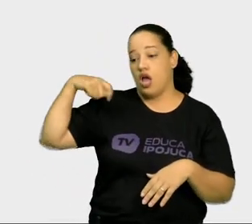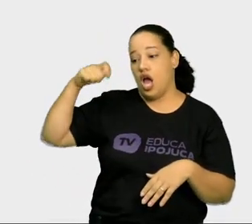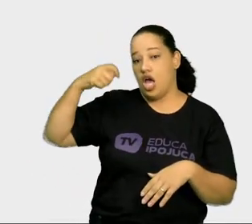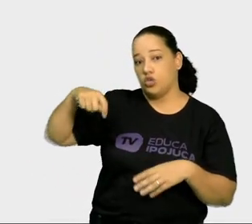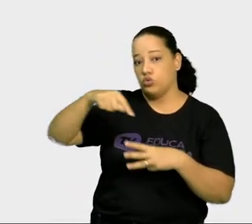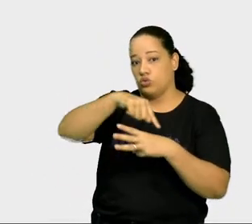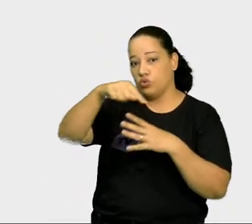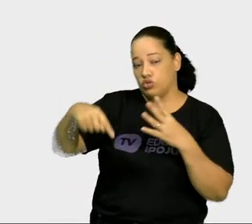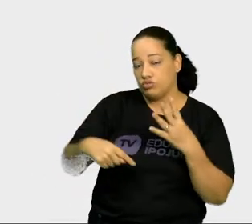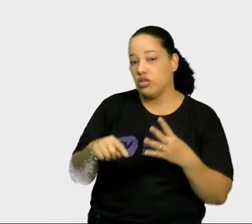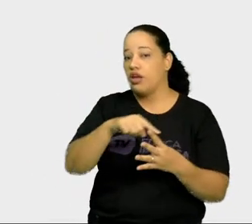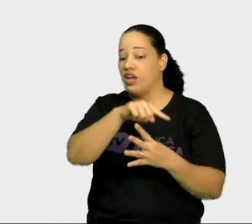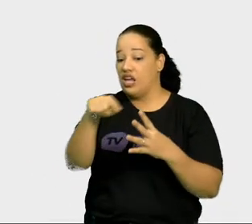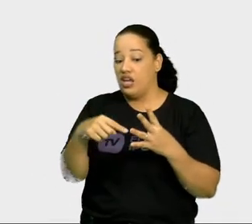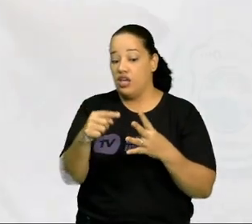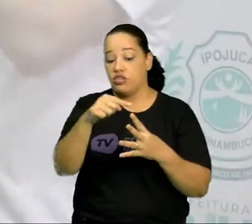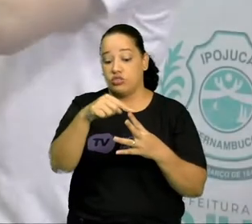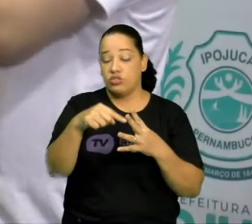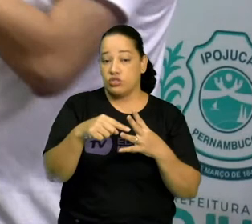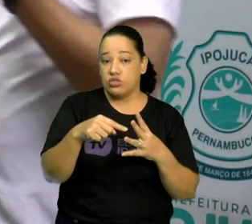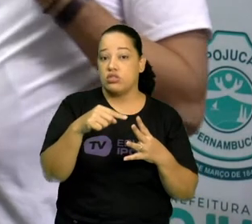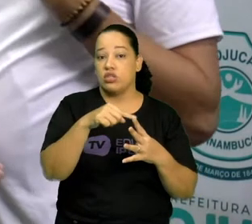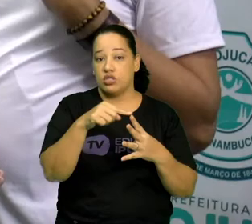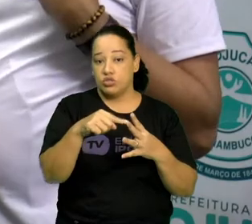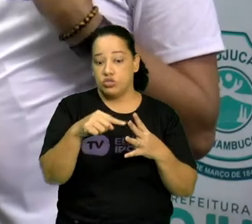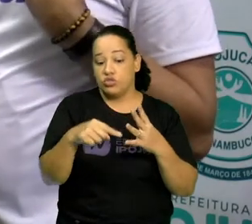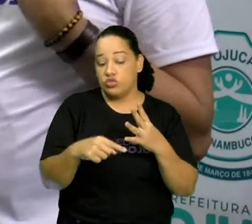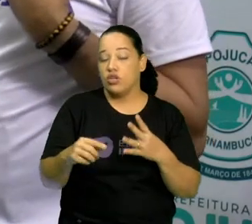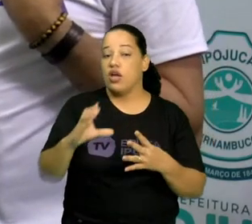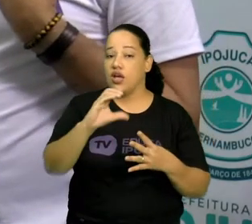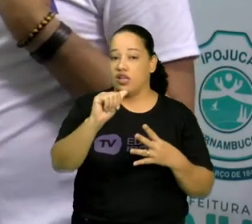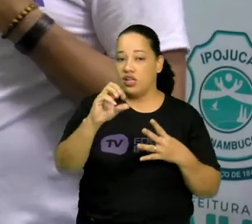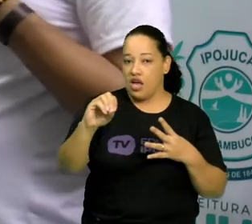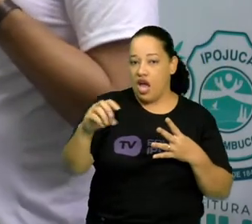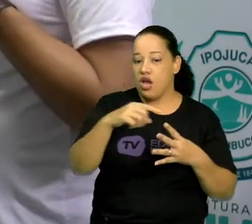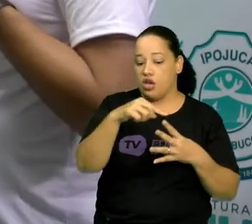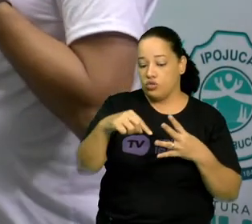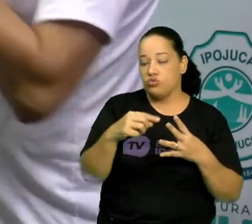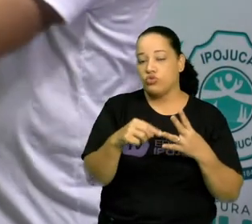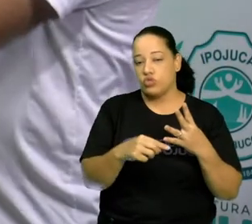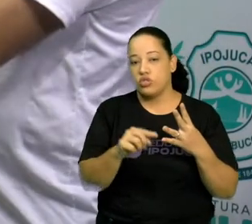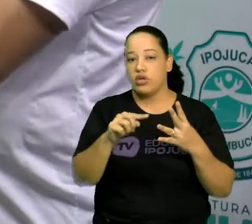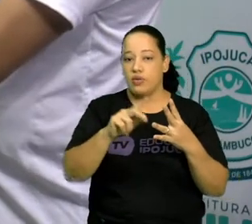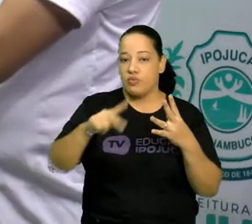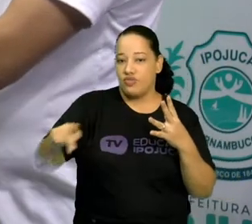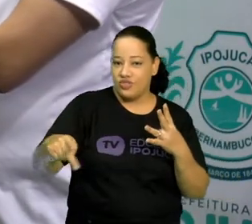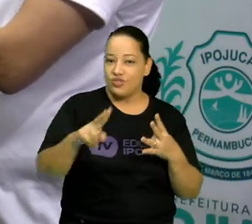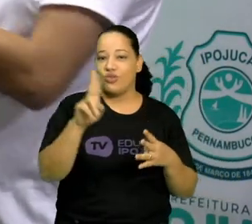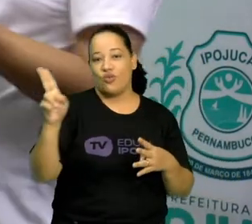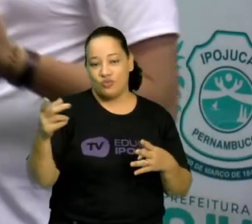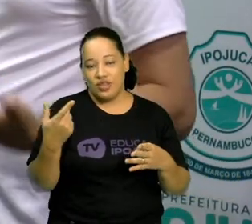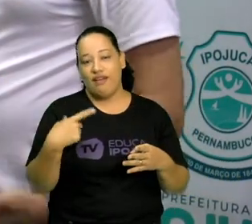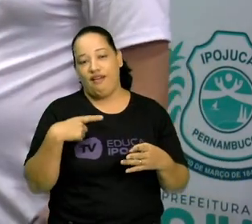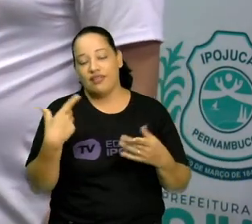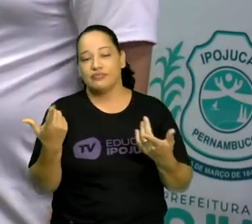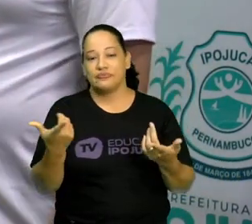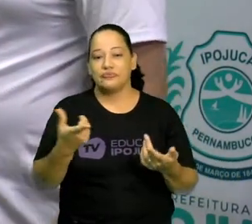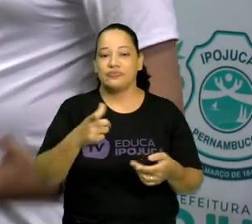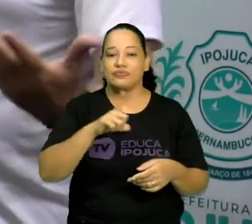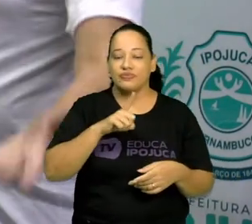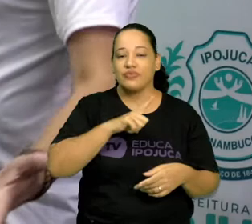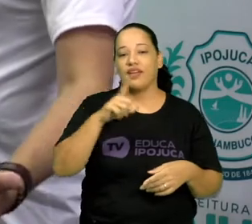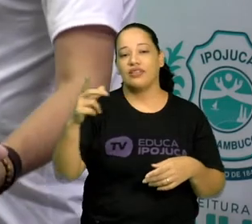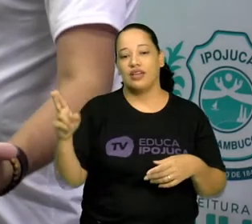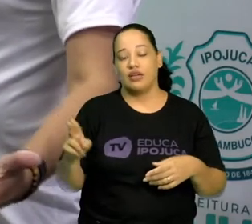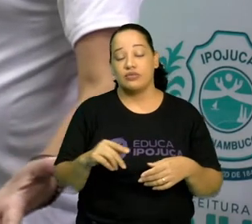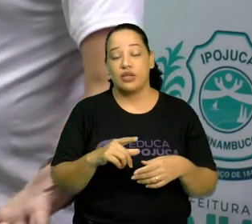Denise e Marcondes Lima, que são casados. E Marcondes Lima, inclusive, foi meu professor na universidade. Aqui estão as referências, gente, desse material e